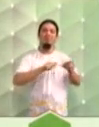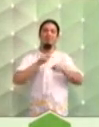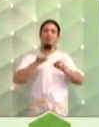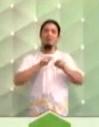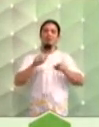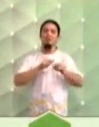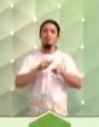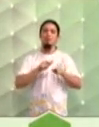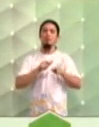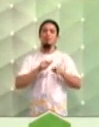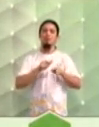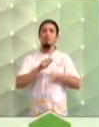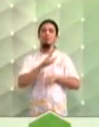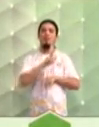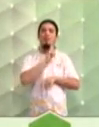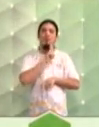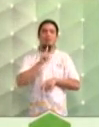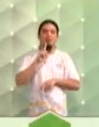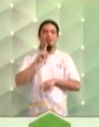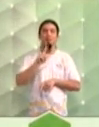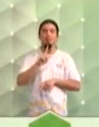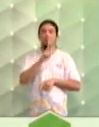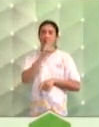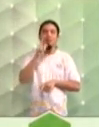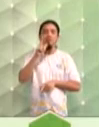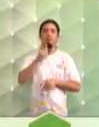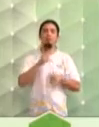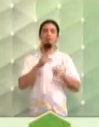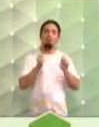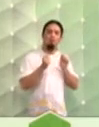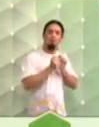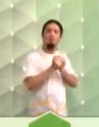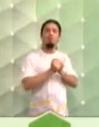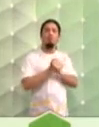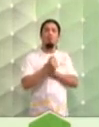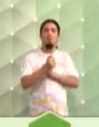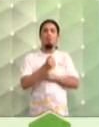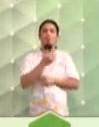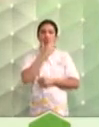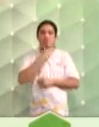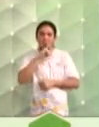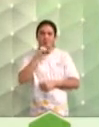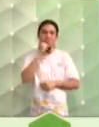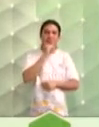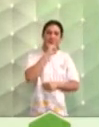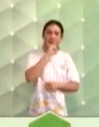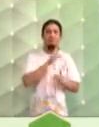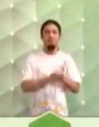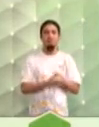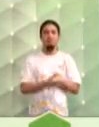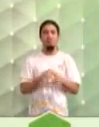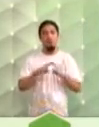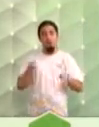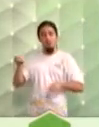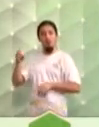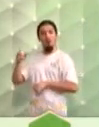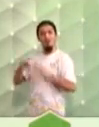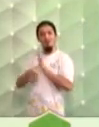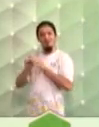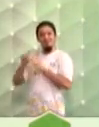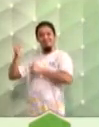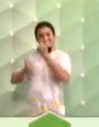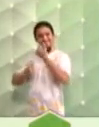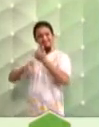numa lanchonete dos pais e ganhava pouco mais do salário mínimo. Quando ela trabalhava no distrito e ganhava bem, ela comprou o carro. Já tinha